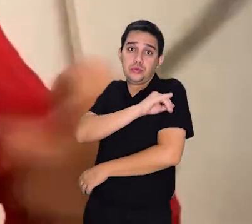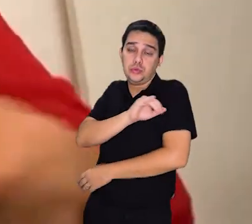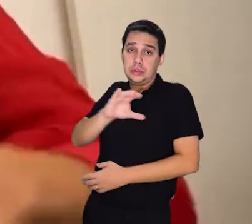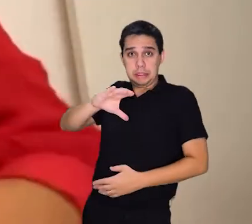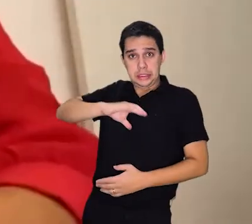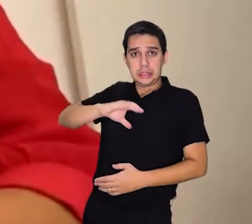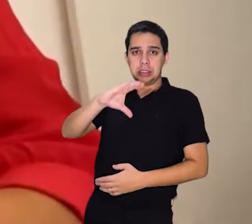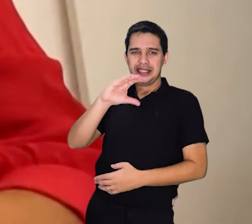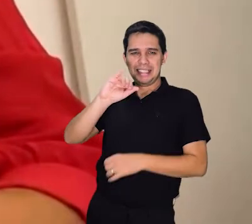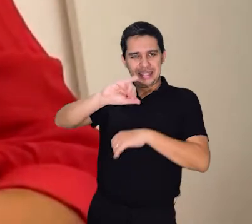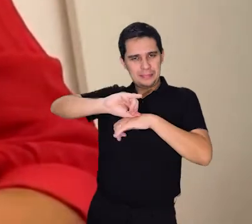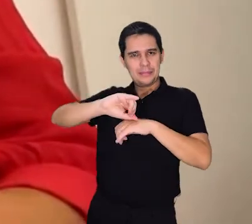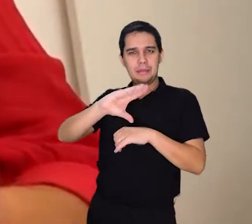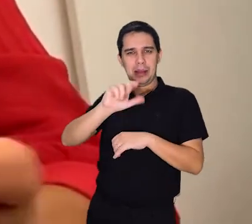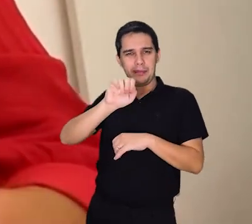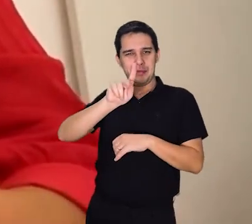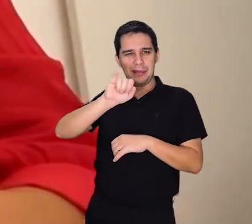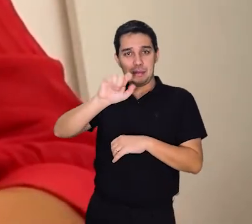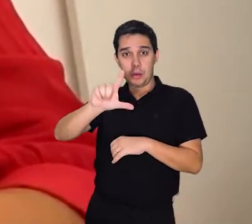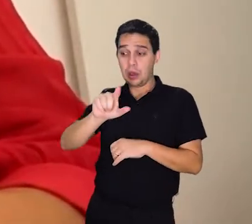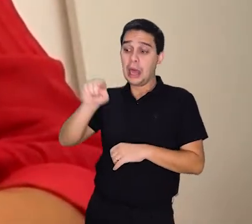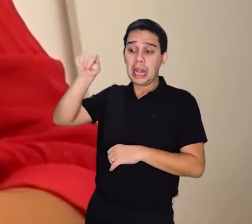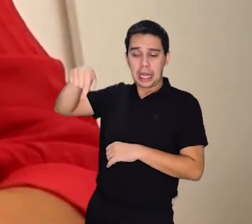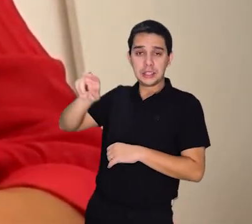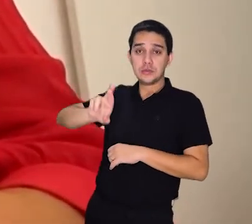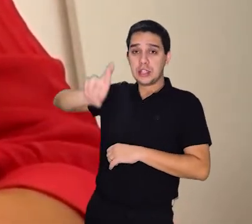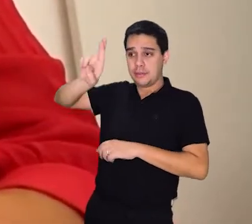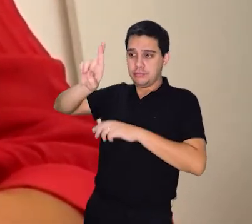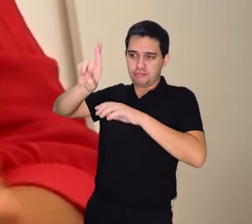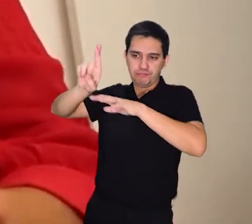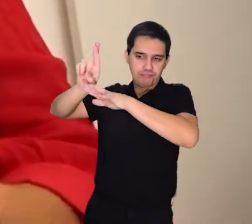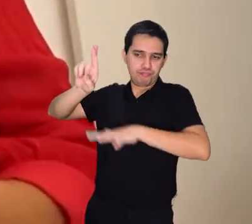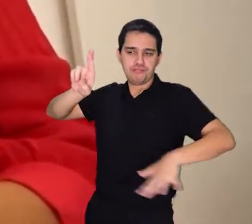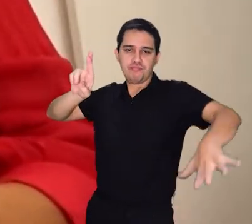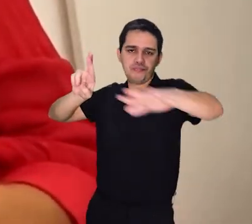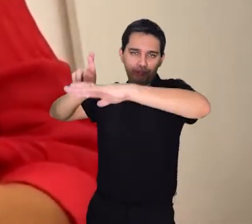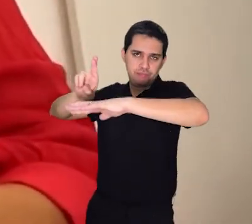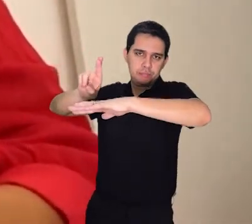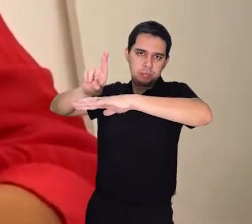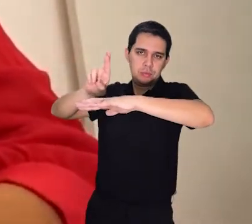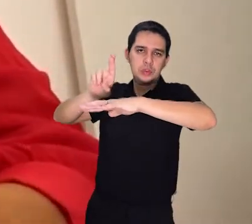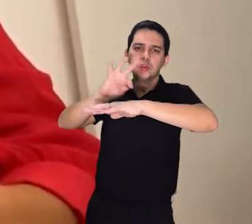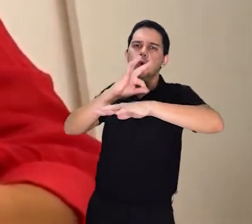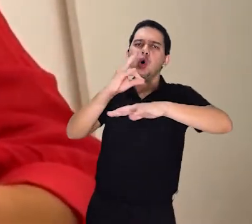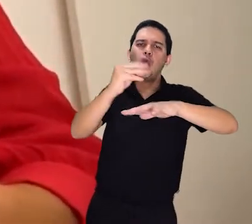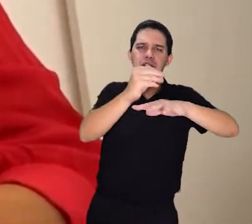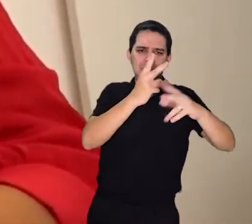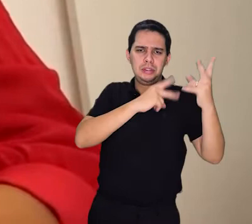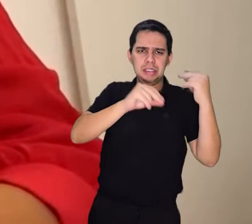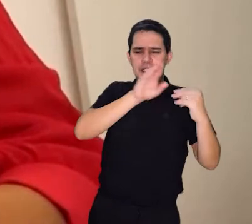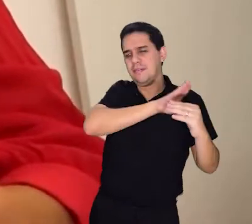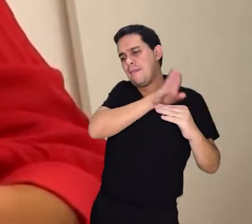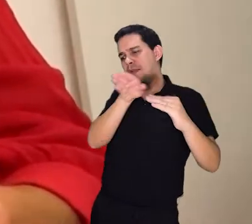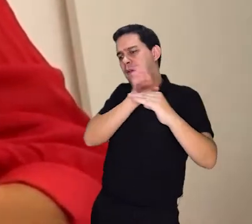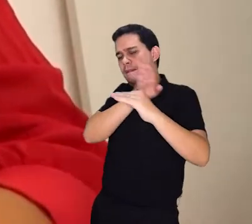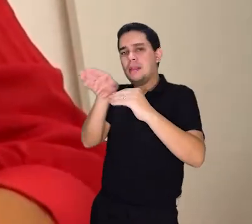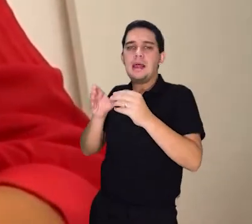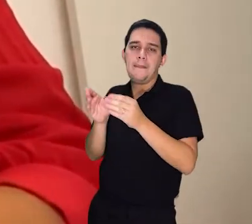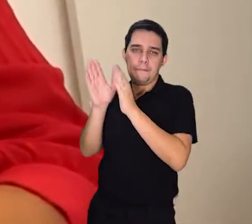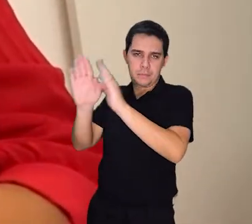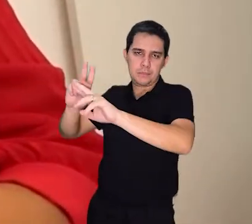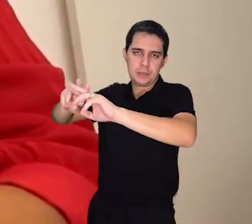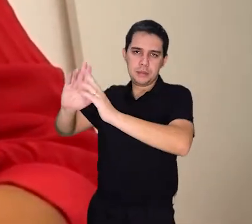muito peculiares. E ela é uma unidade que a gente, que se é para socioeducar e ressocializar, o